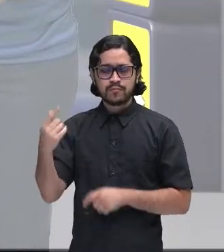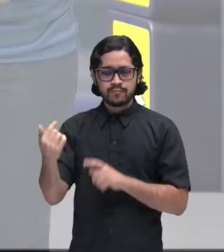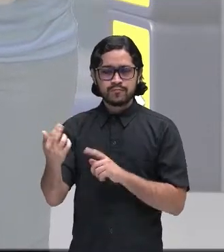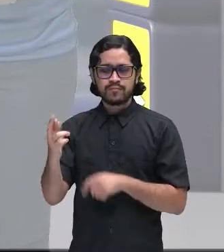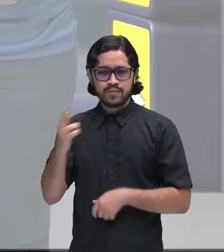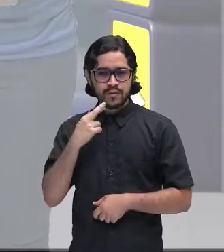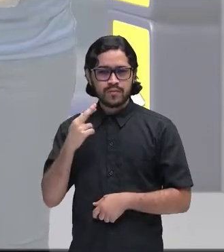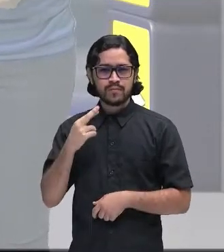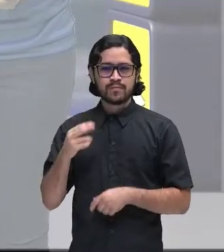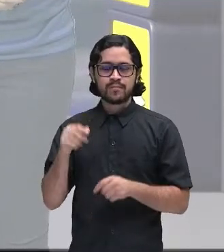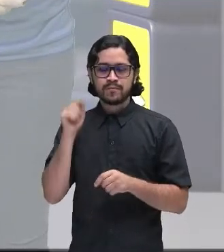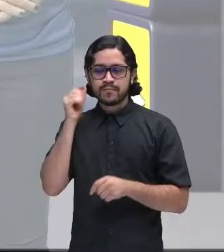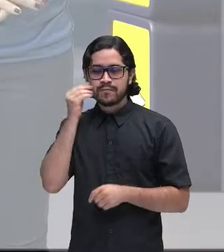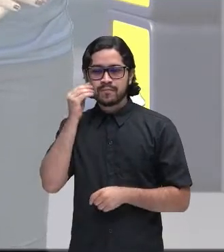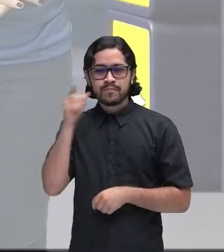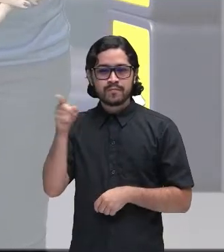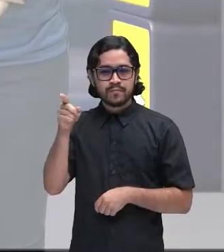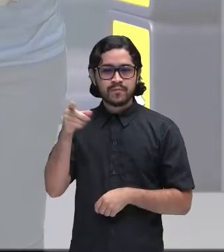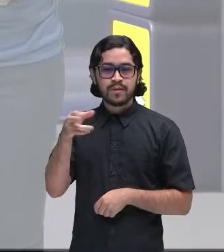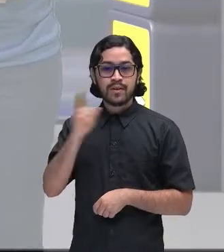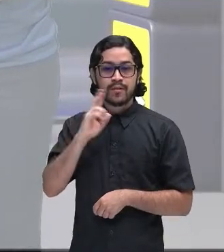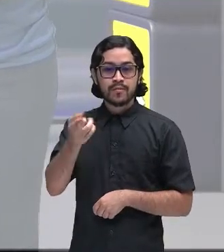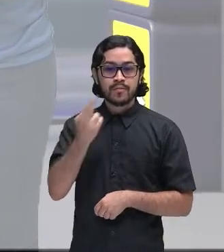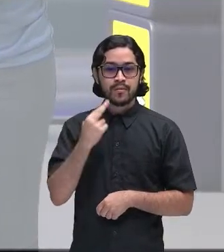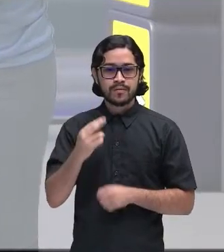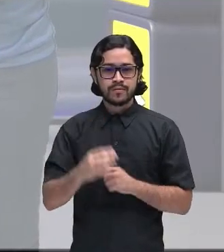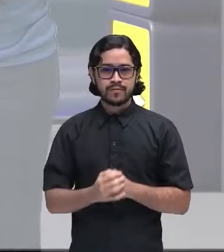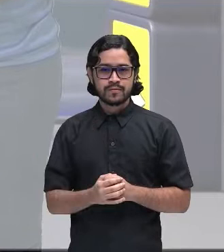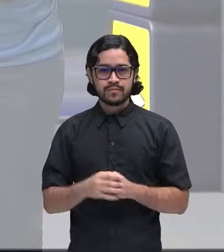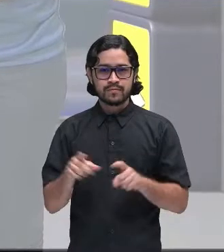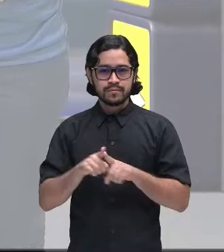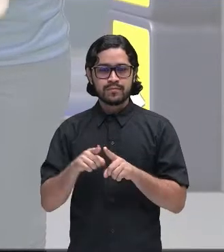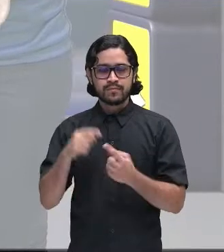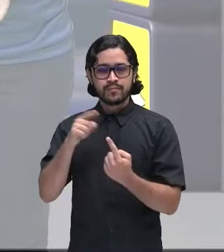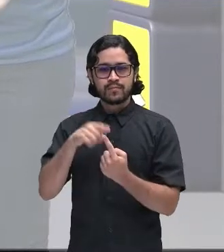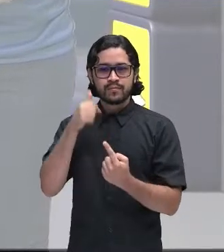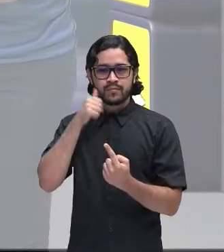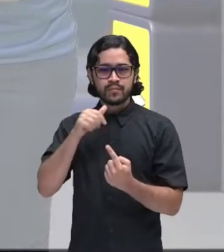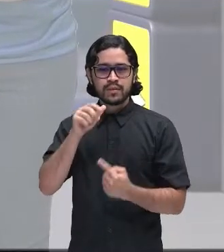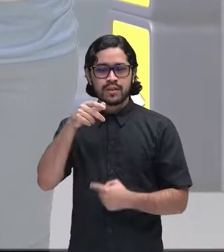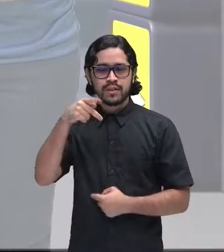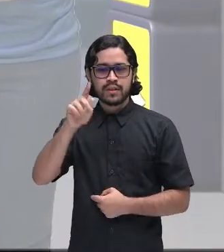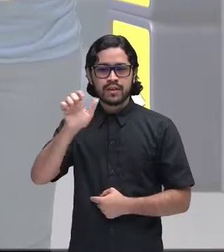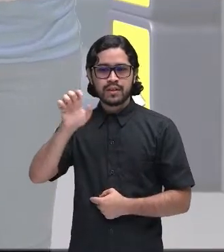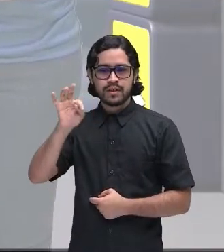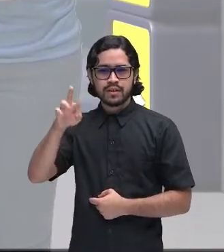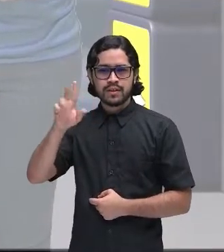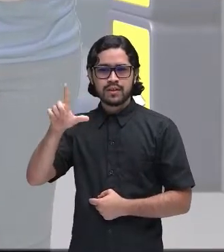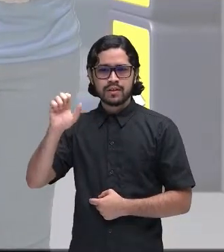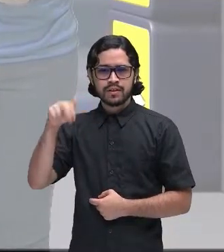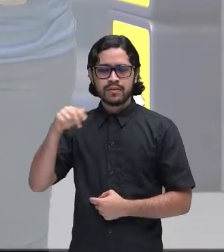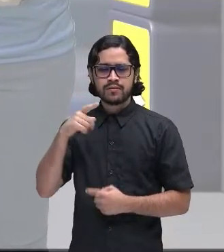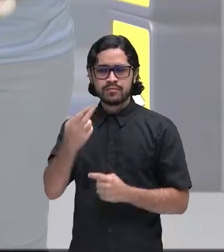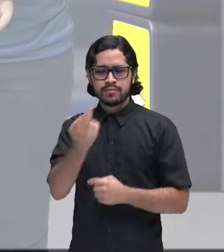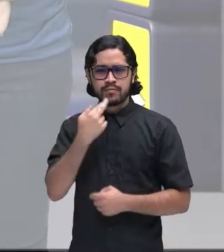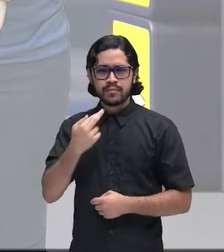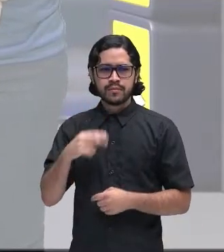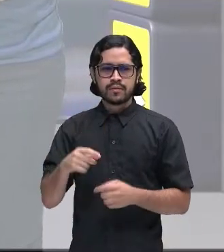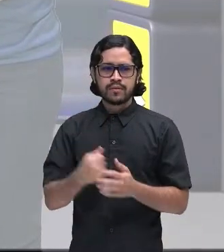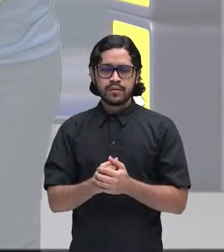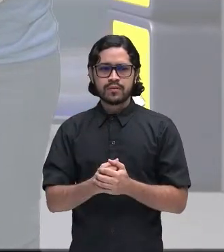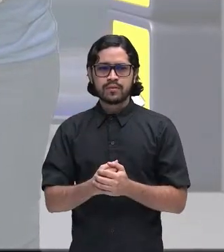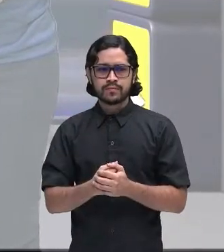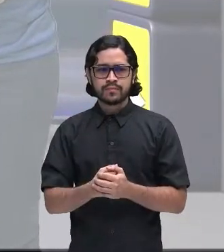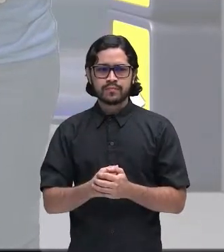são as funções. A Catherine colocou aí. É responsável por garantir a quebra do alimento em